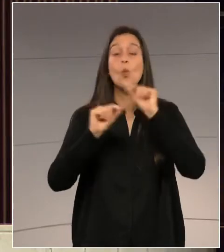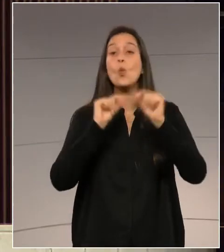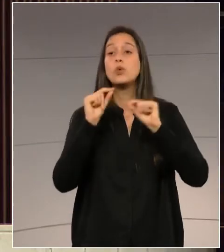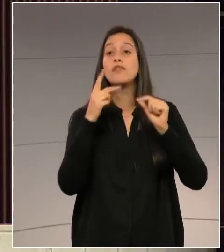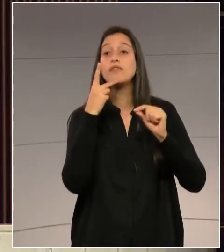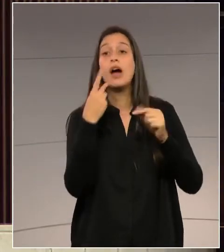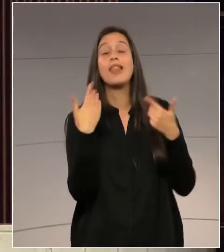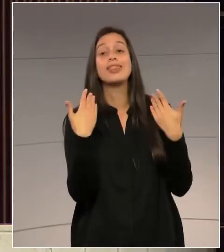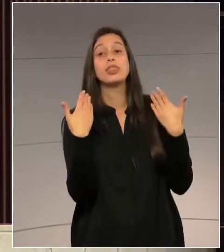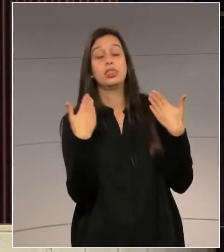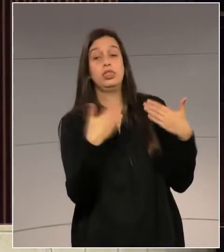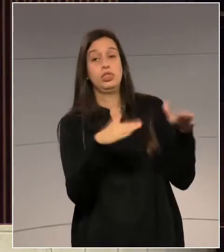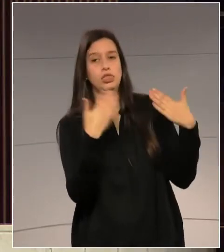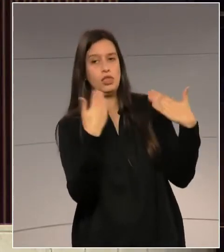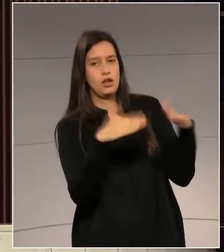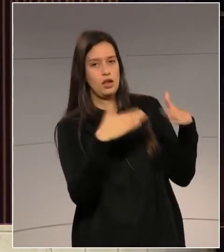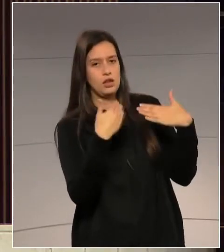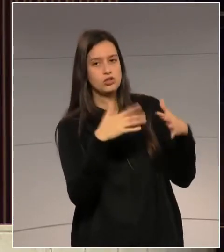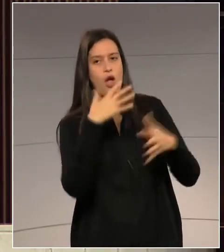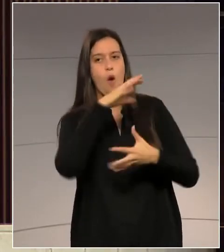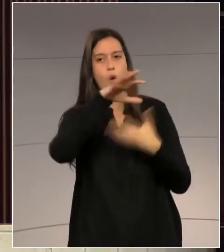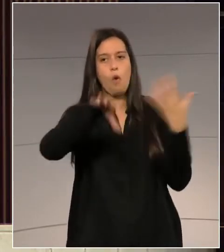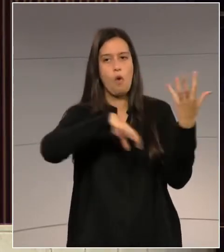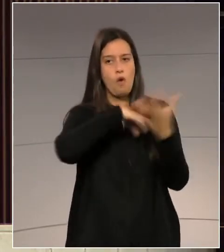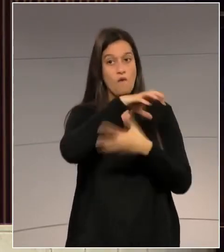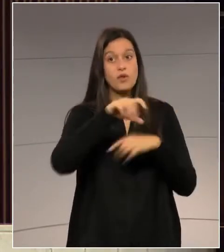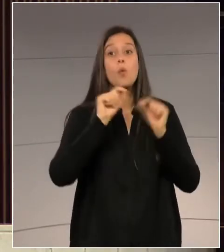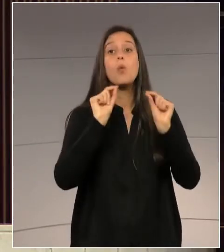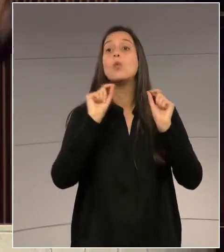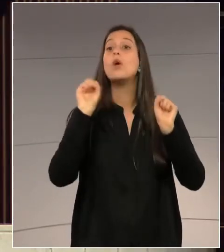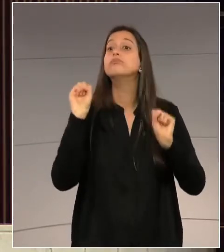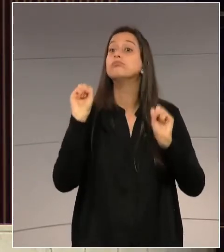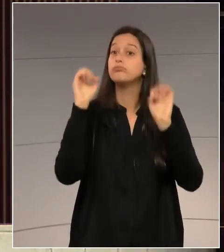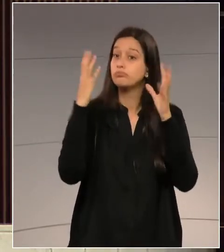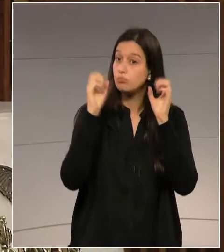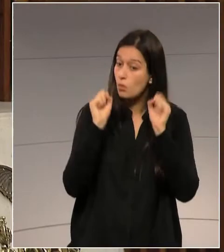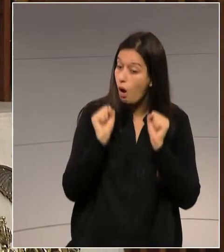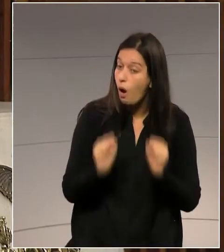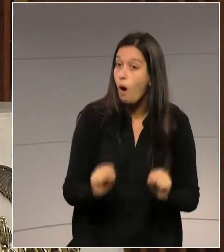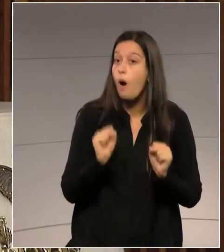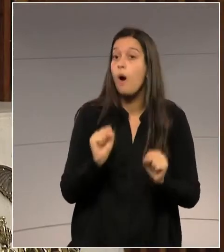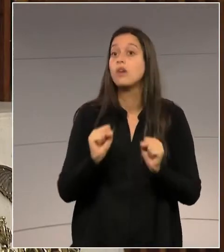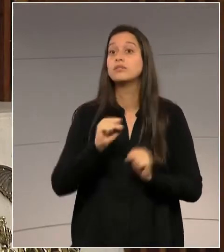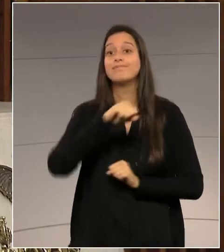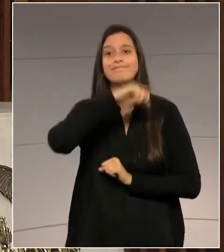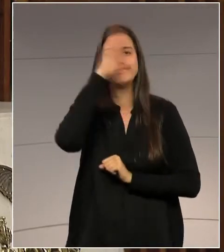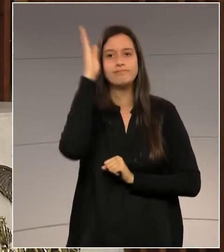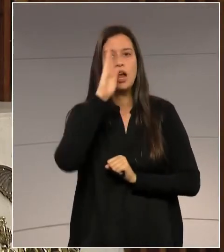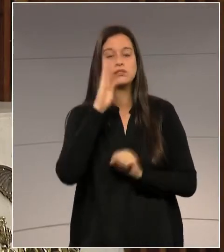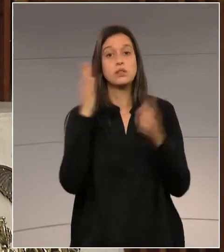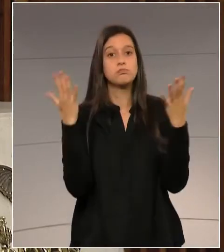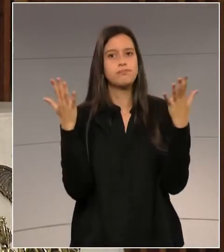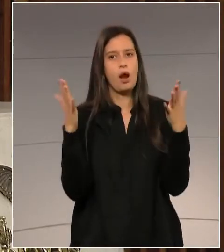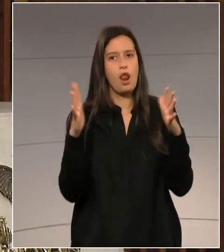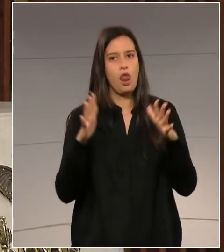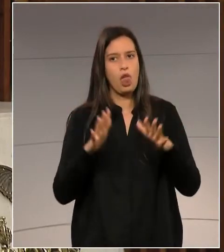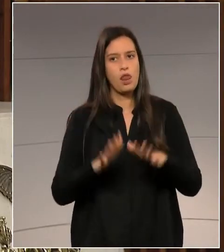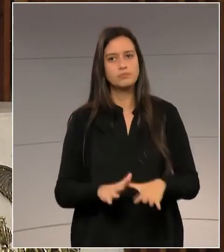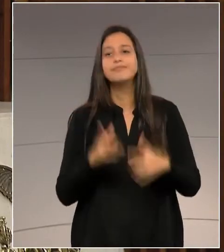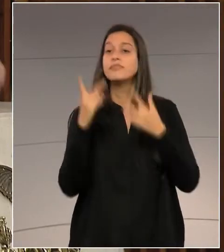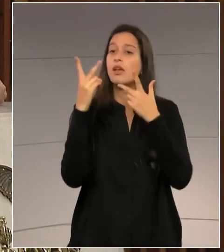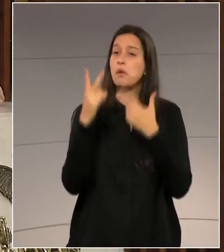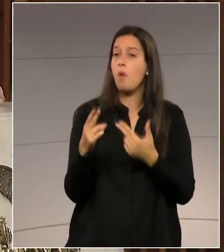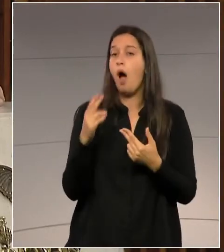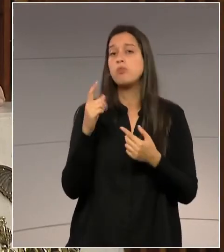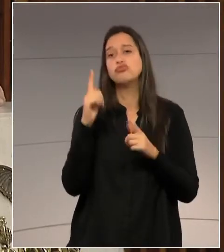torcer para a teoria do caos dá certo pode levar o brasil um colapso ea gente vê o que aconteceu no chile acontecendo aqui no brasil o que está se passando